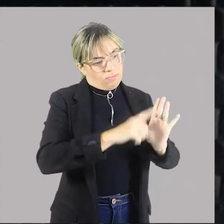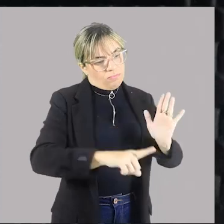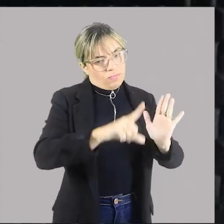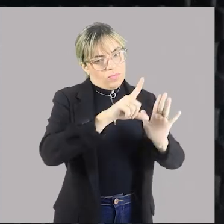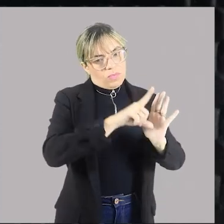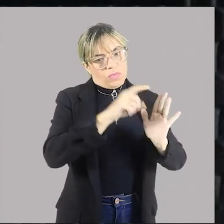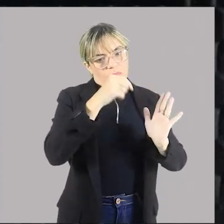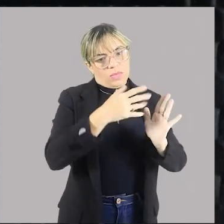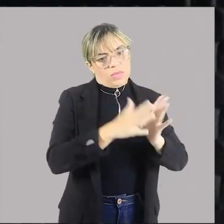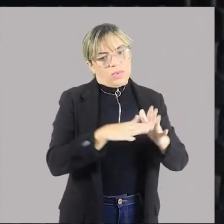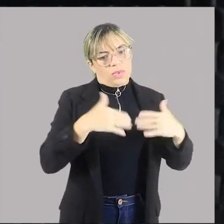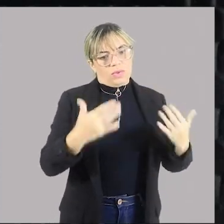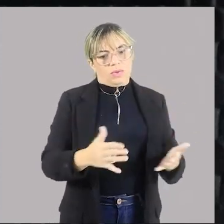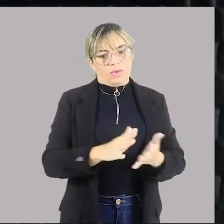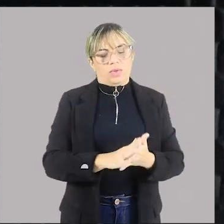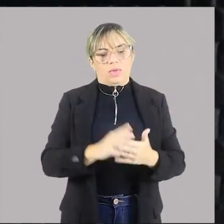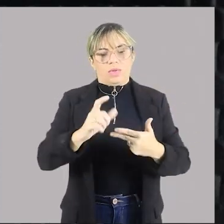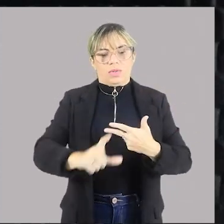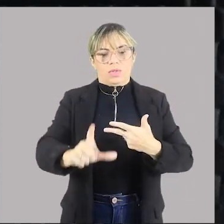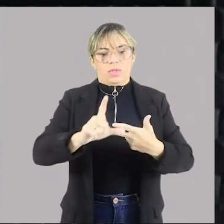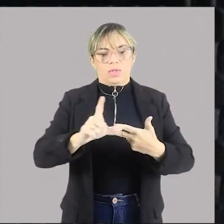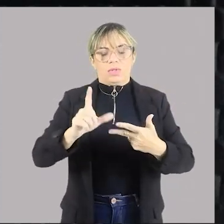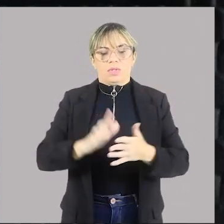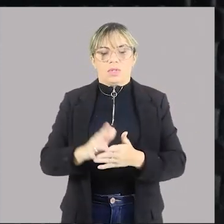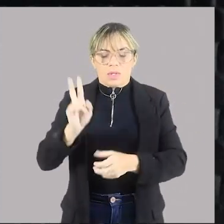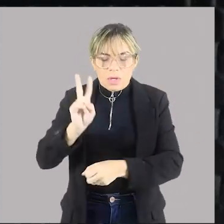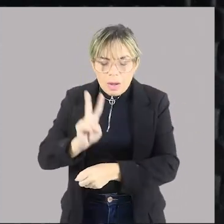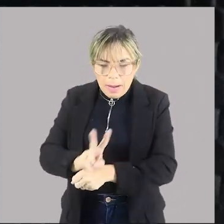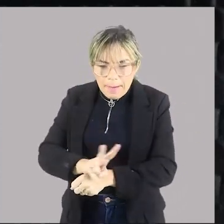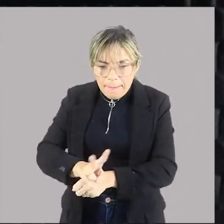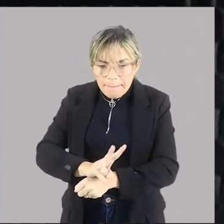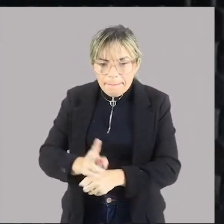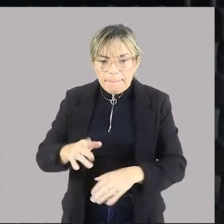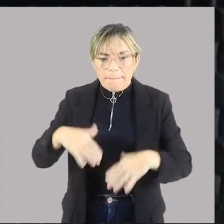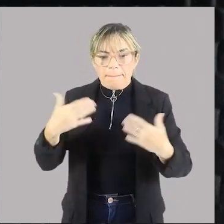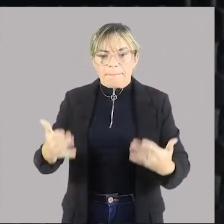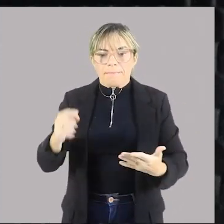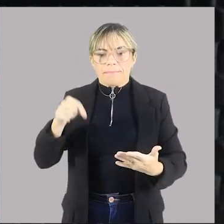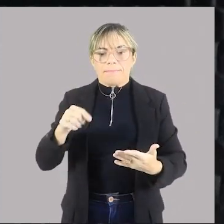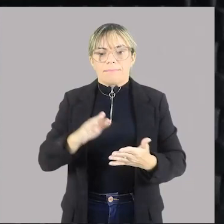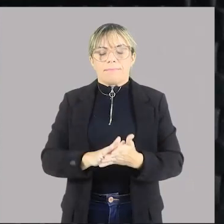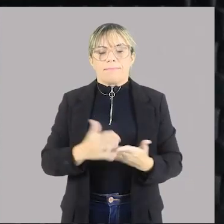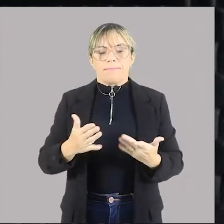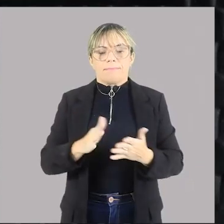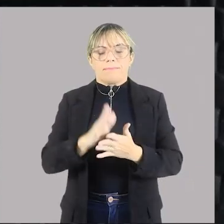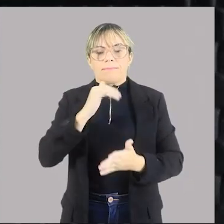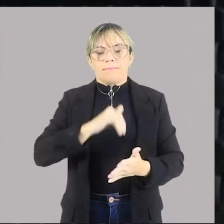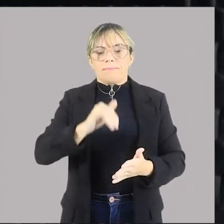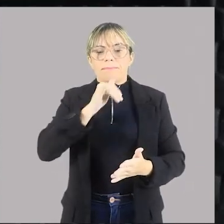só. Também o Poder Legislativo fiscaliza. O Poder Legislativo é, por exemplo,